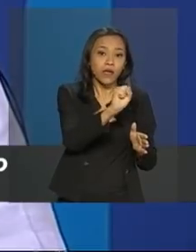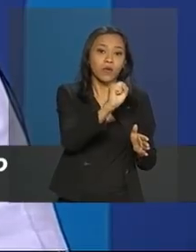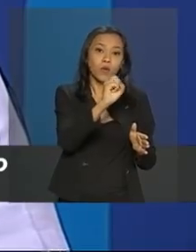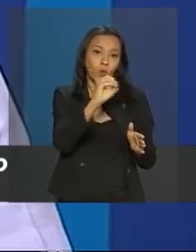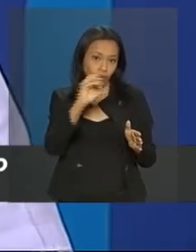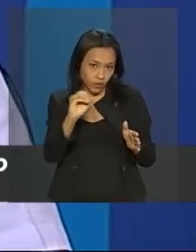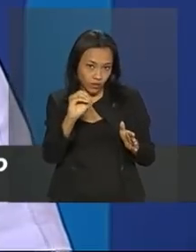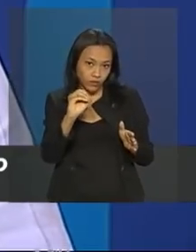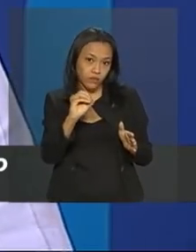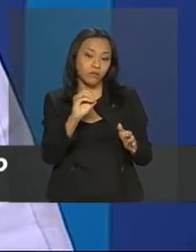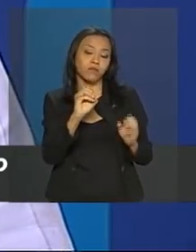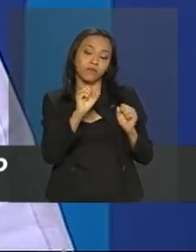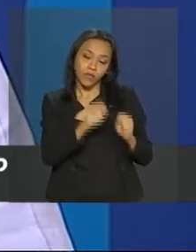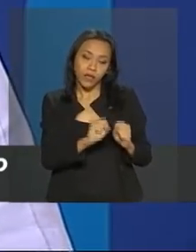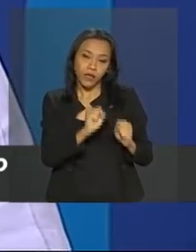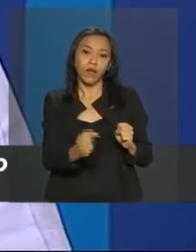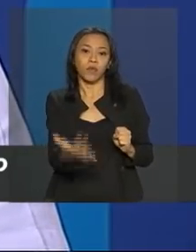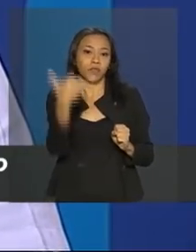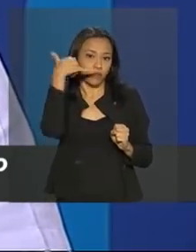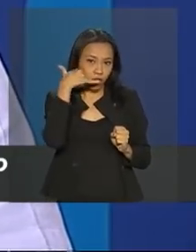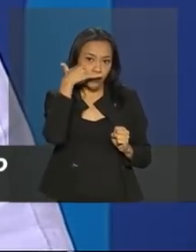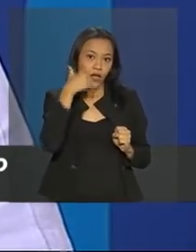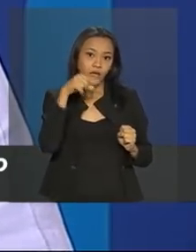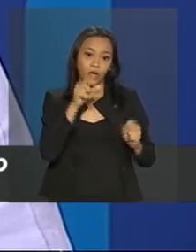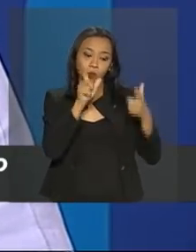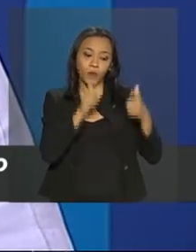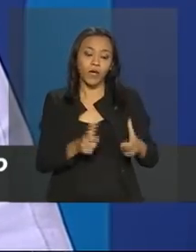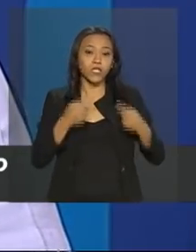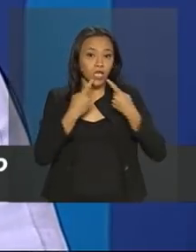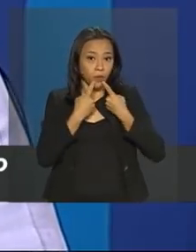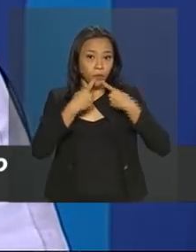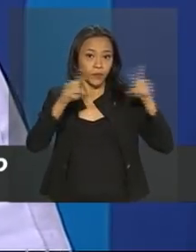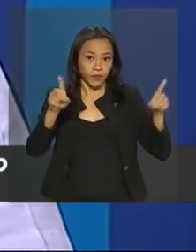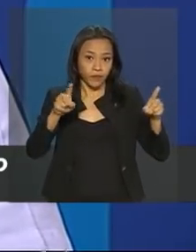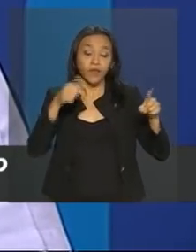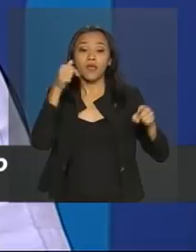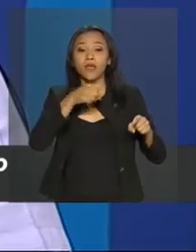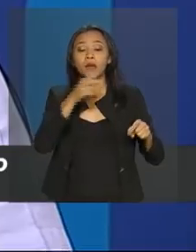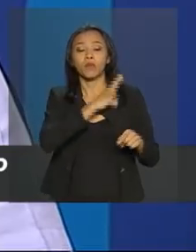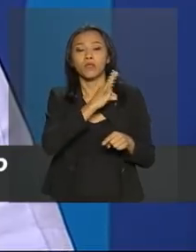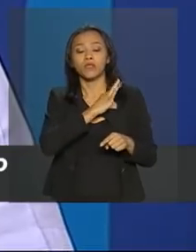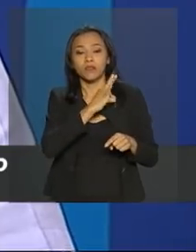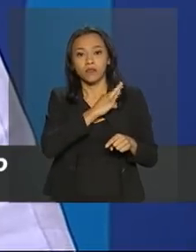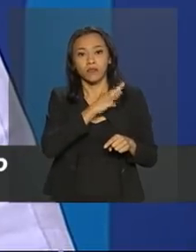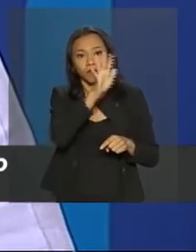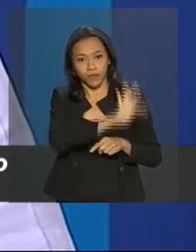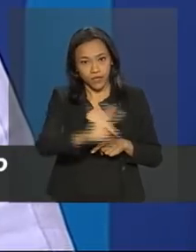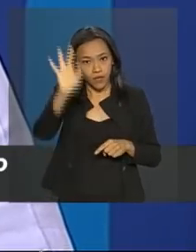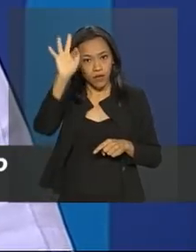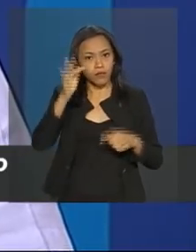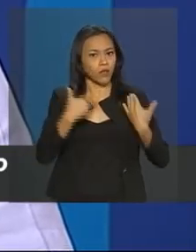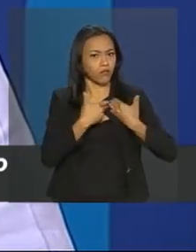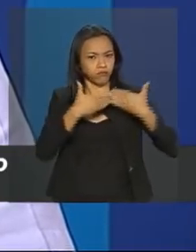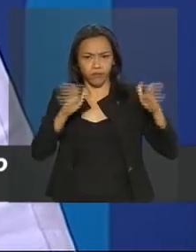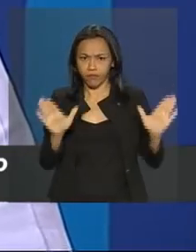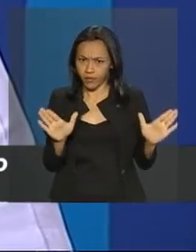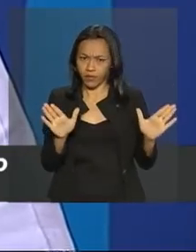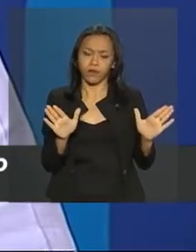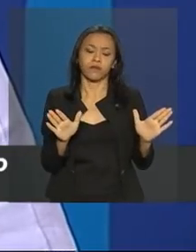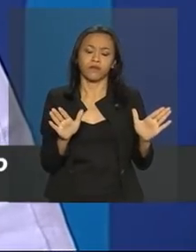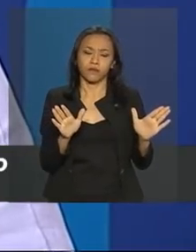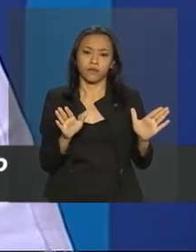é um canal de denúncia ea polícia federal também estará funcionando o centro estará sendo